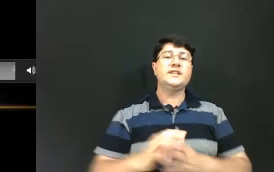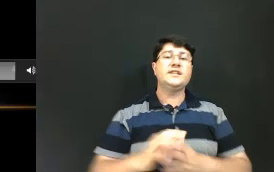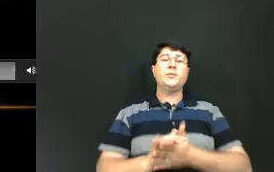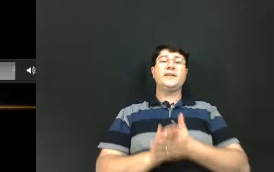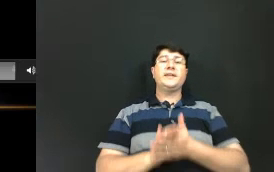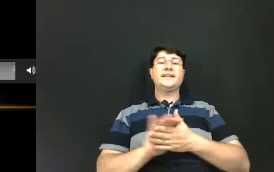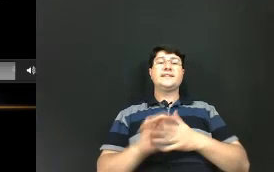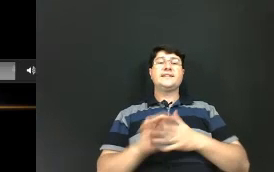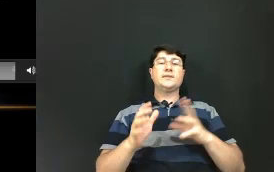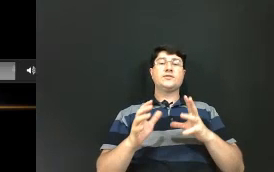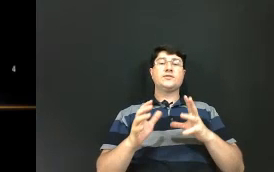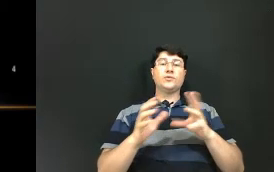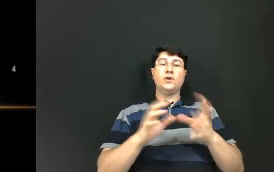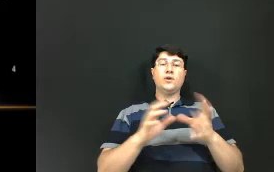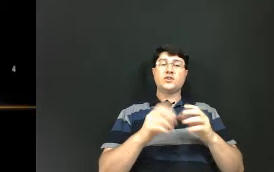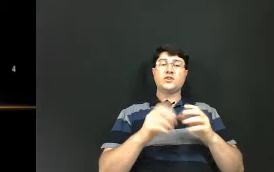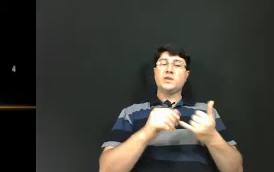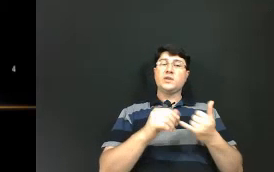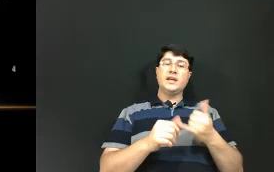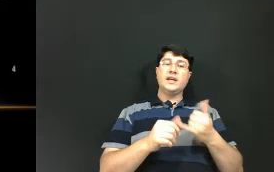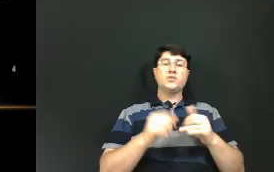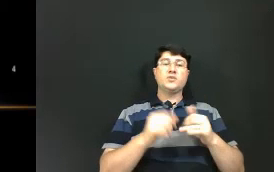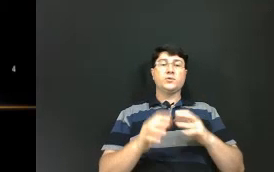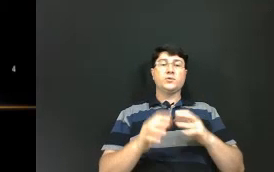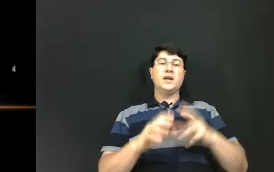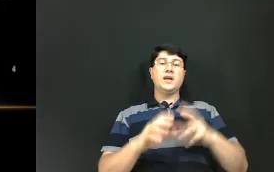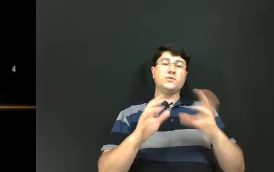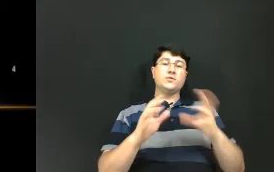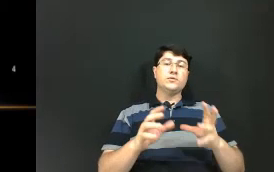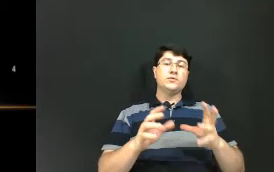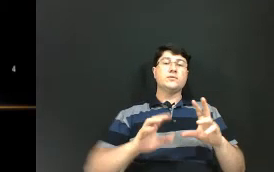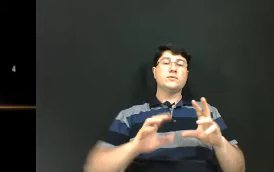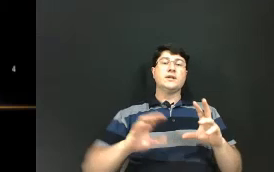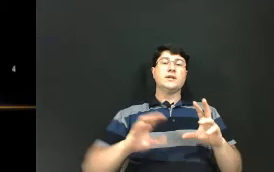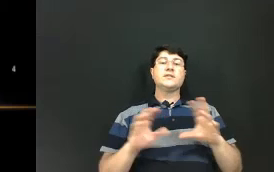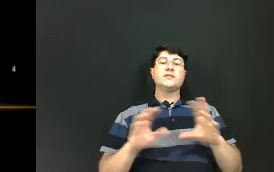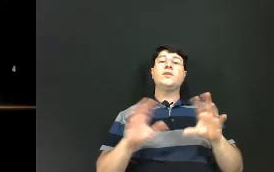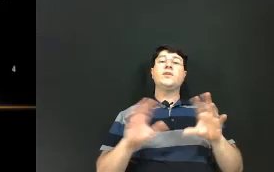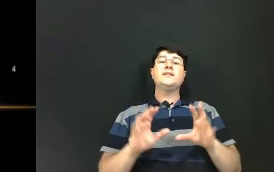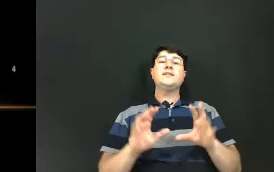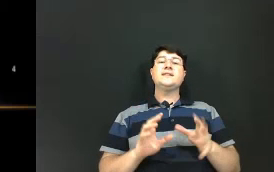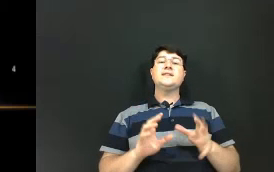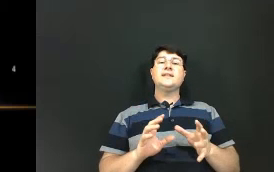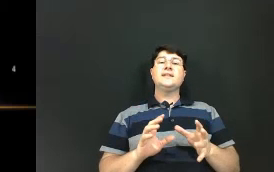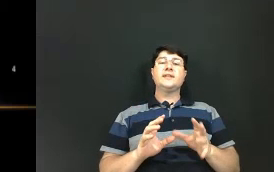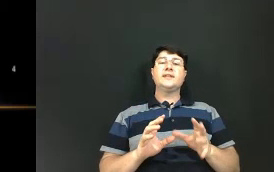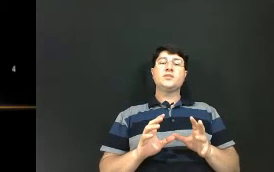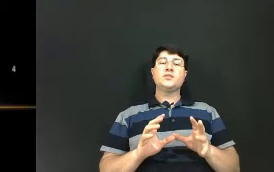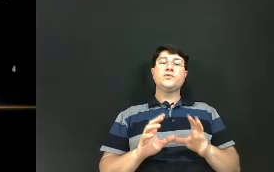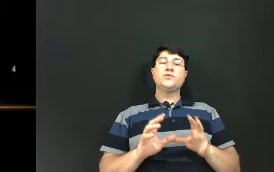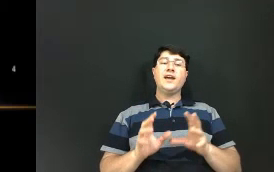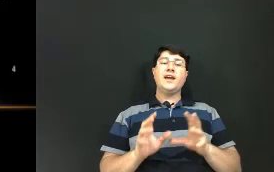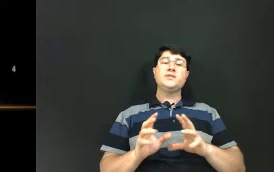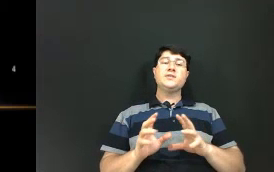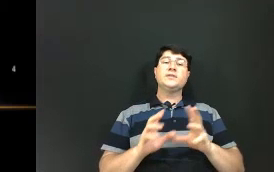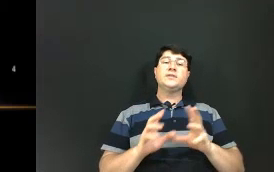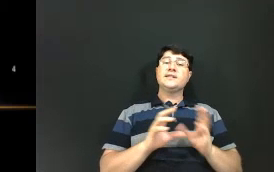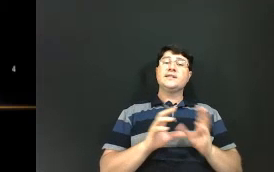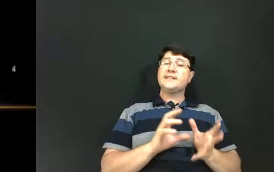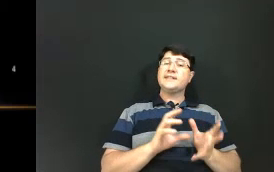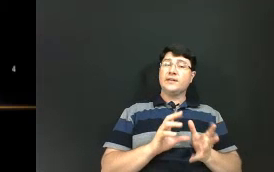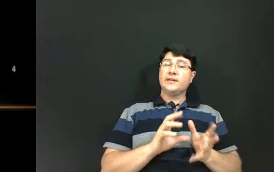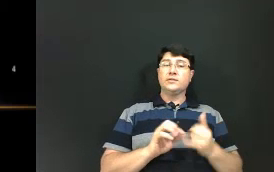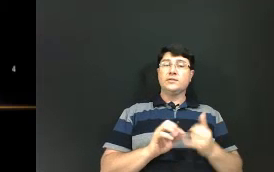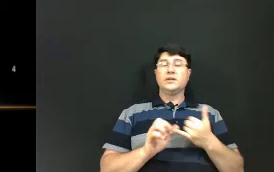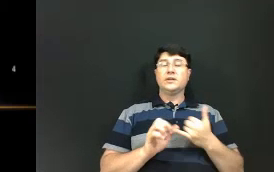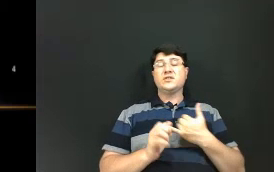Então, a mudança de propriedade nas línguas sonoras, como o inglês, o português, o russo, são frequentemente denotados por verbos de mudança